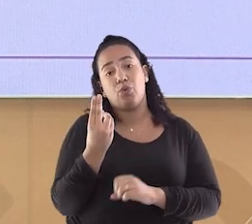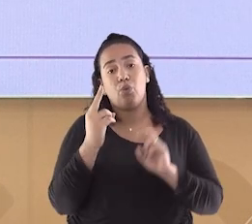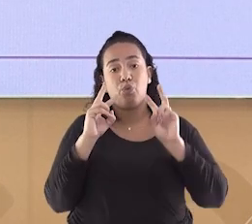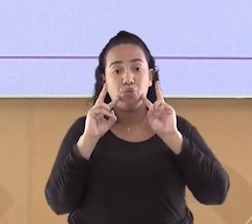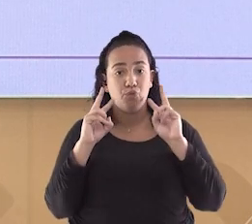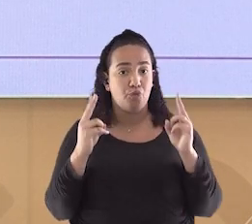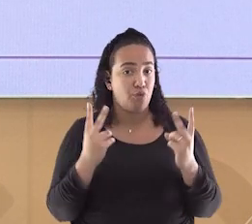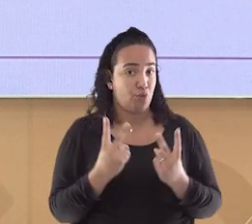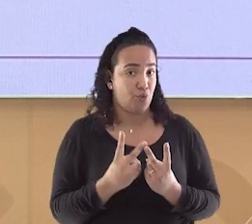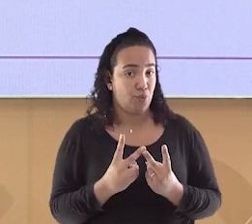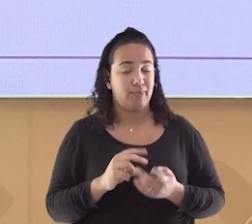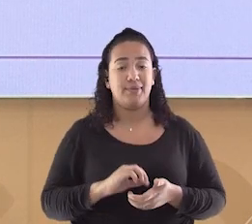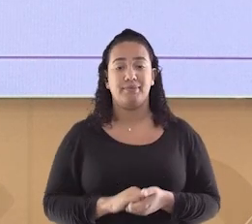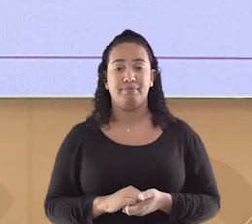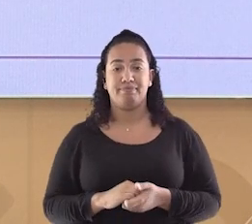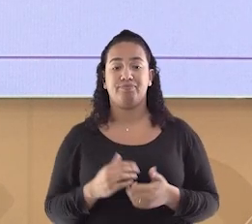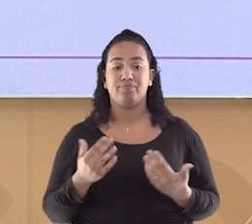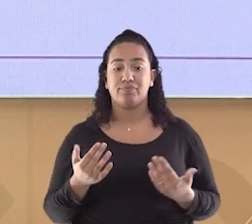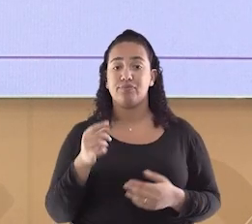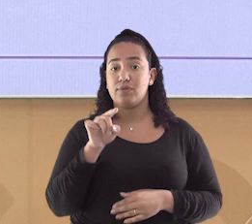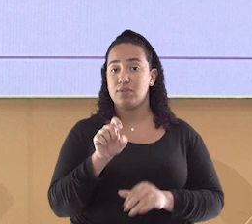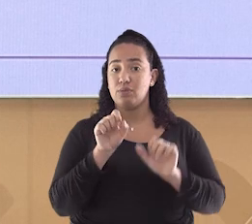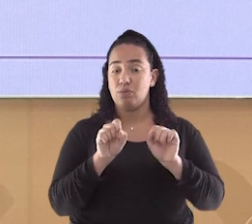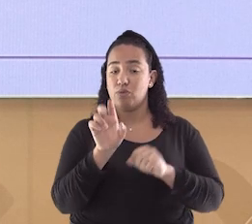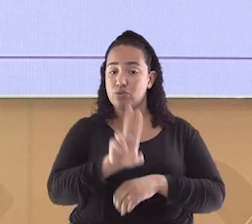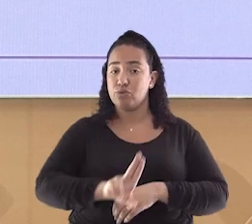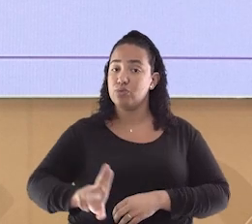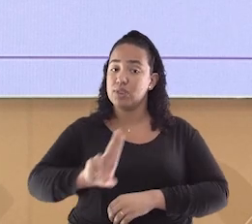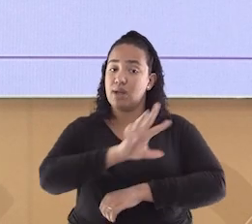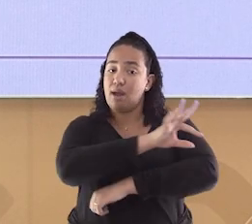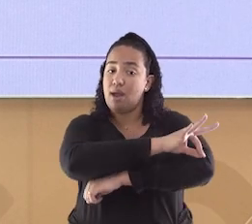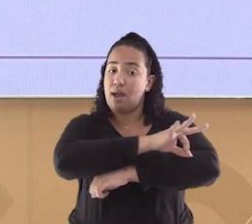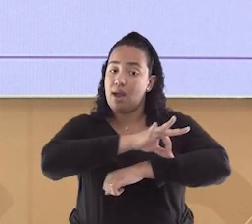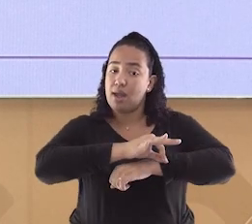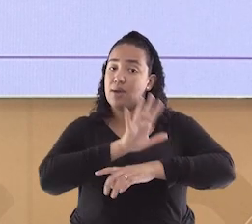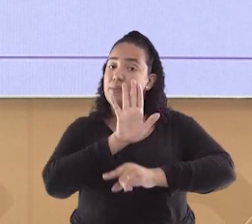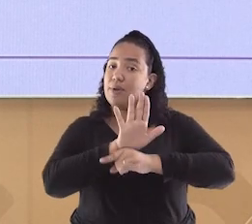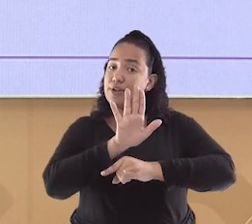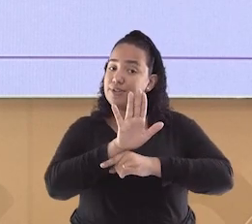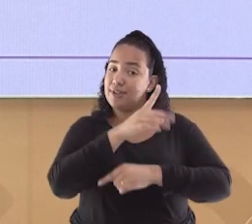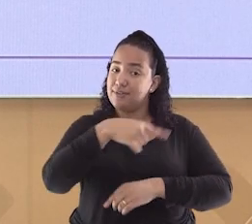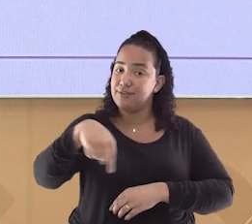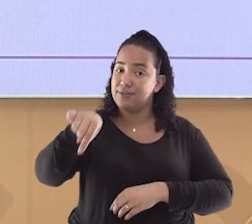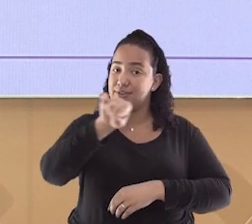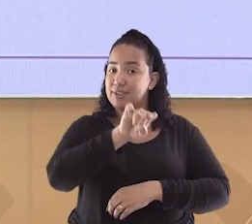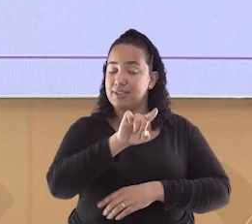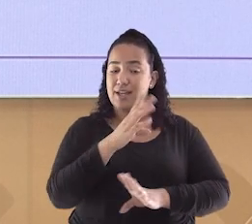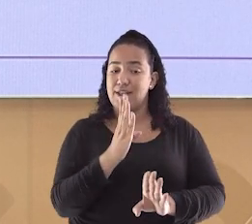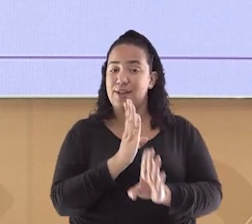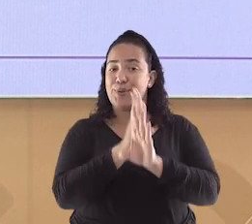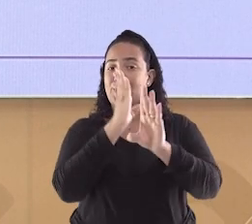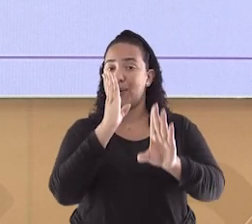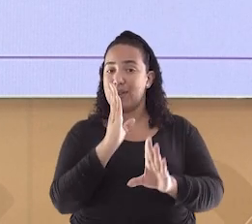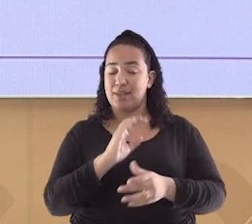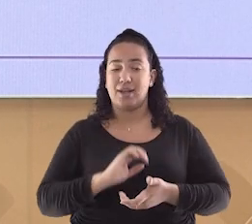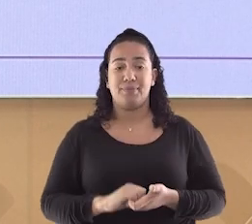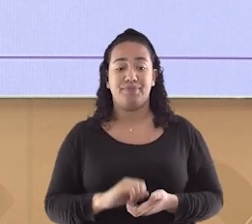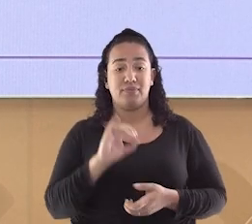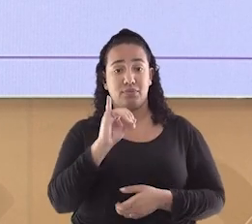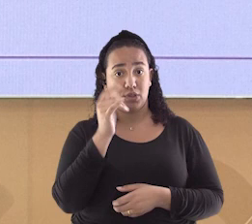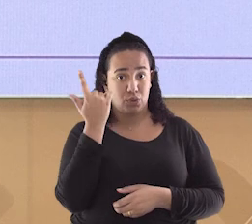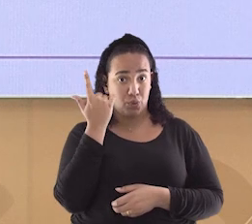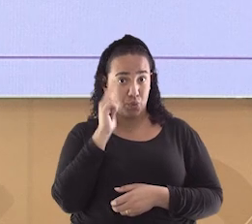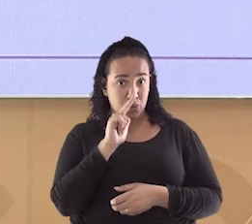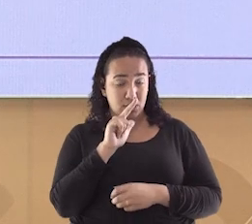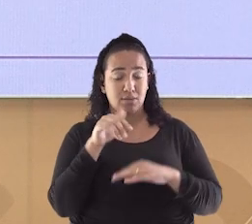o volume desses objetos? Você pode utilizar a régua para te ajudar a encontrar as medidas.